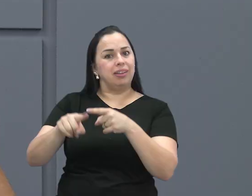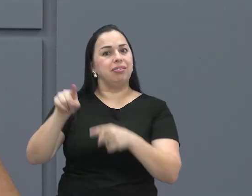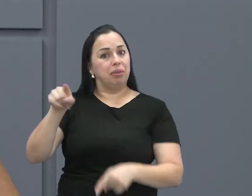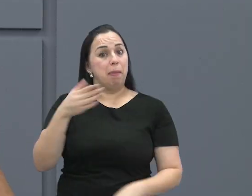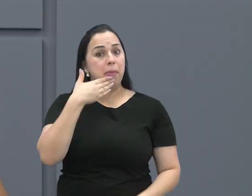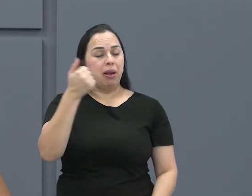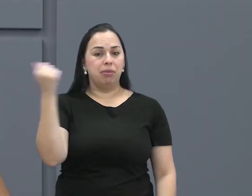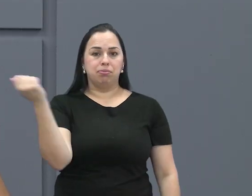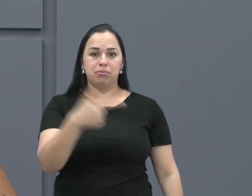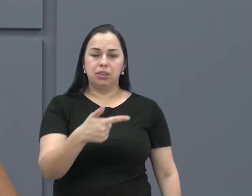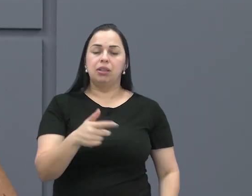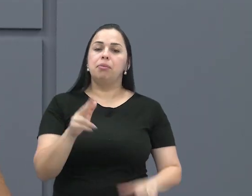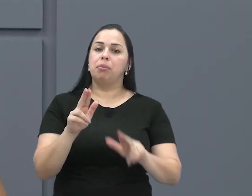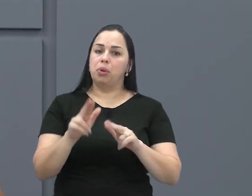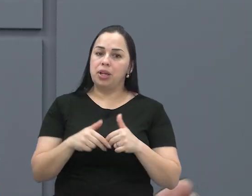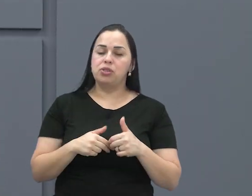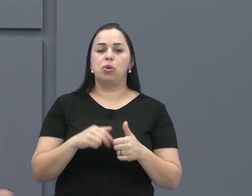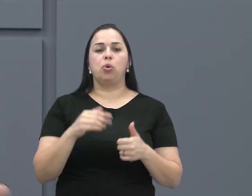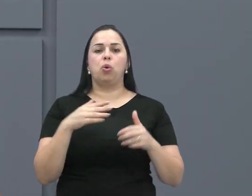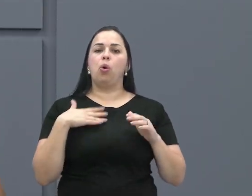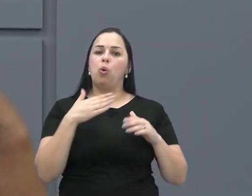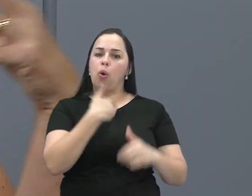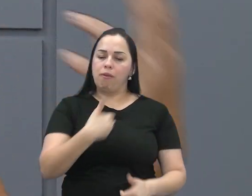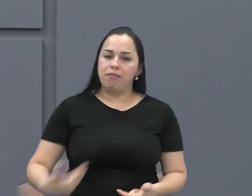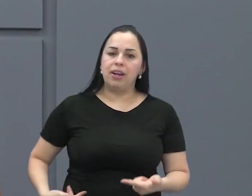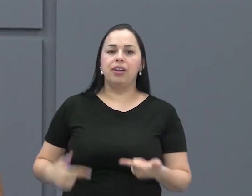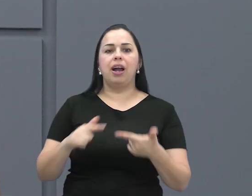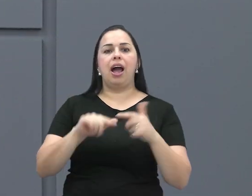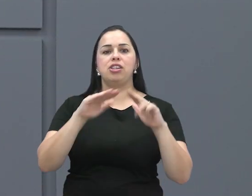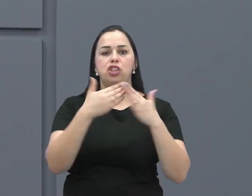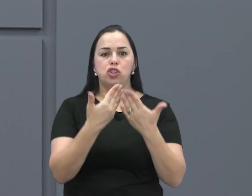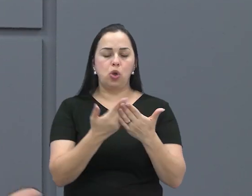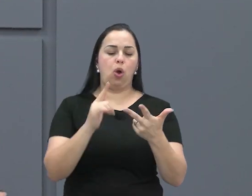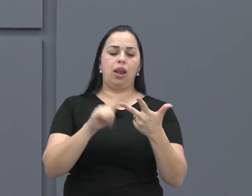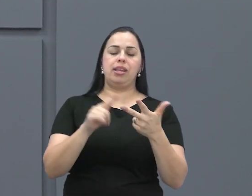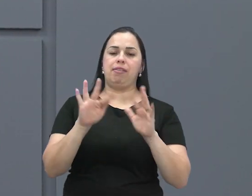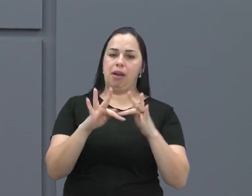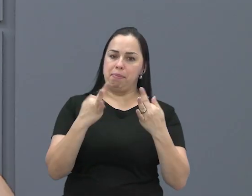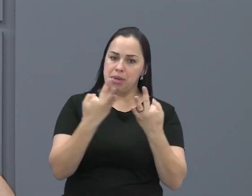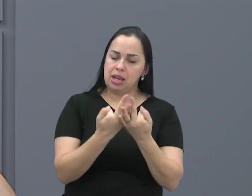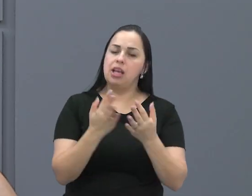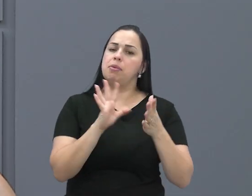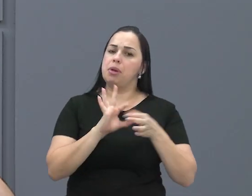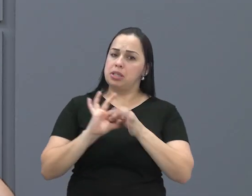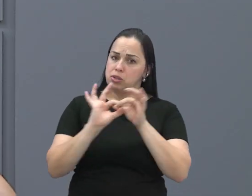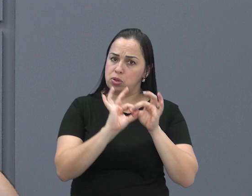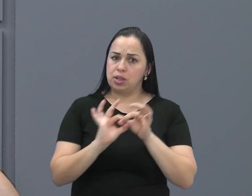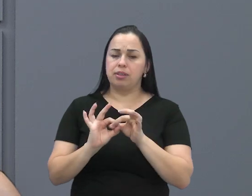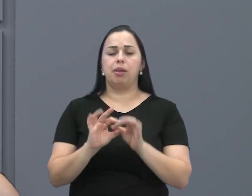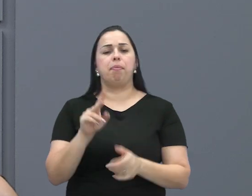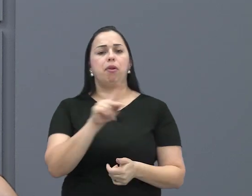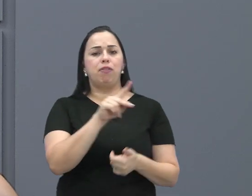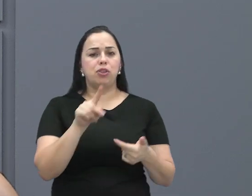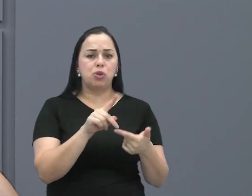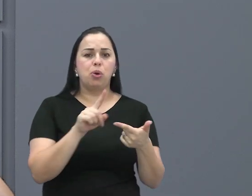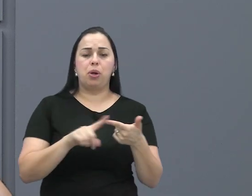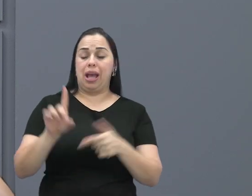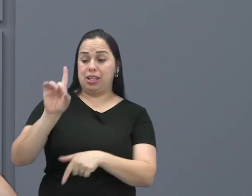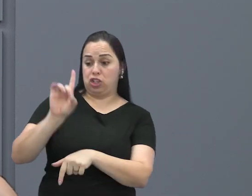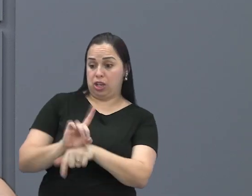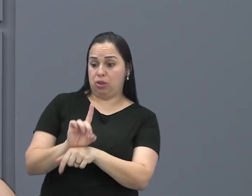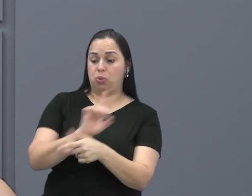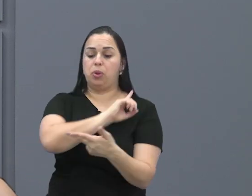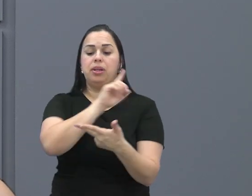ainda que poder público, escolas e a família devem trabalhar em conjunto. através dos pais, através dos